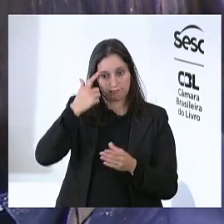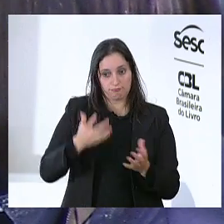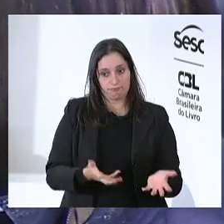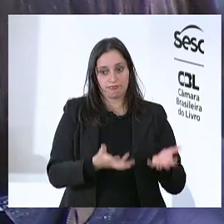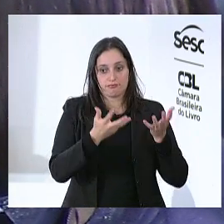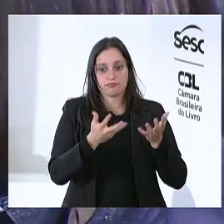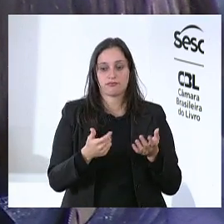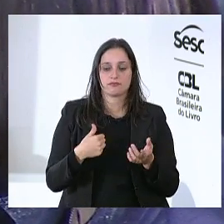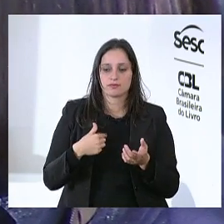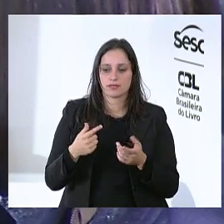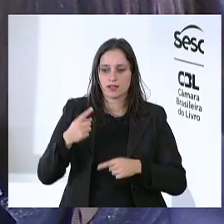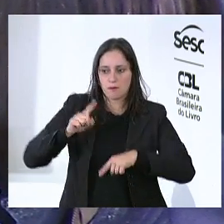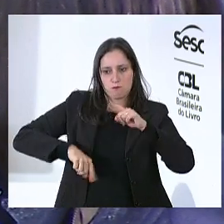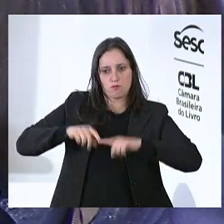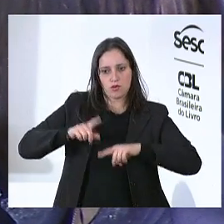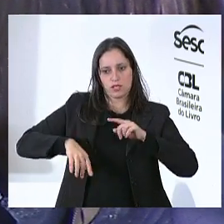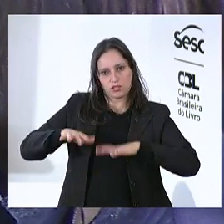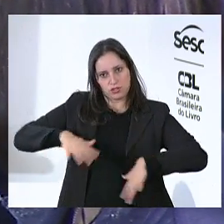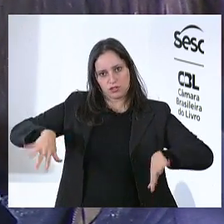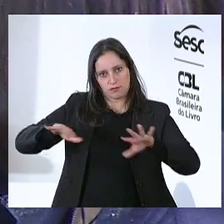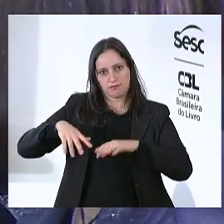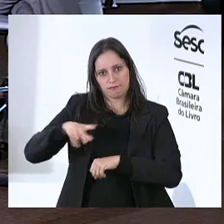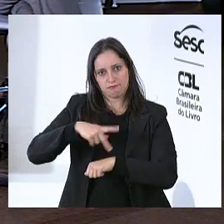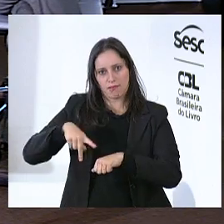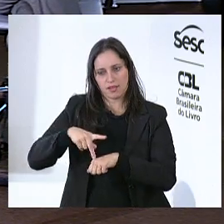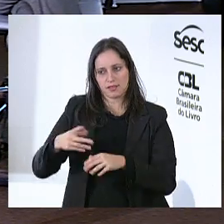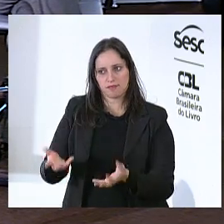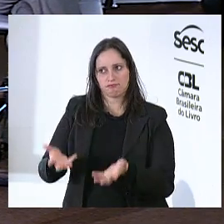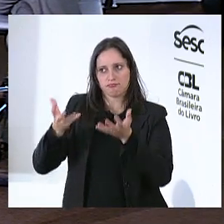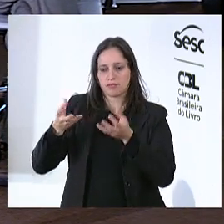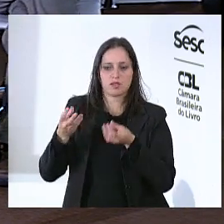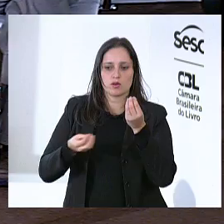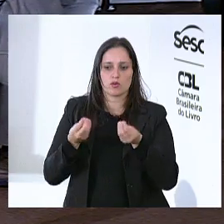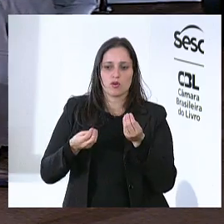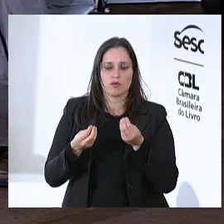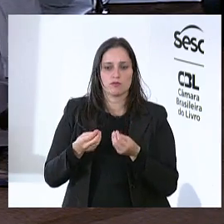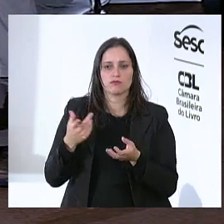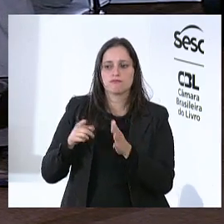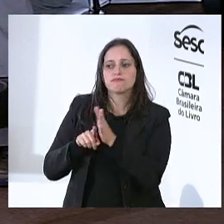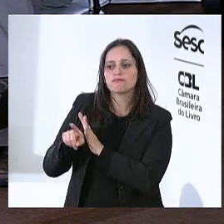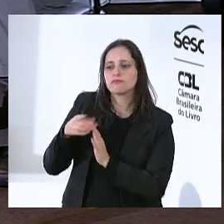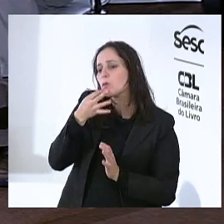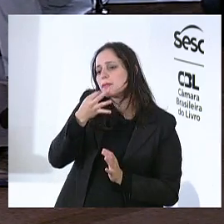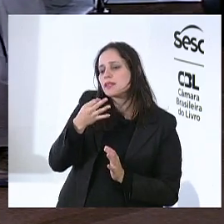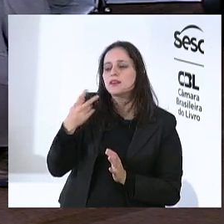E aí eu queria saber o que vocês acham em relação a isso.